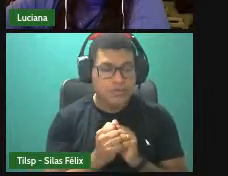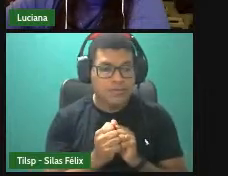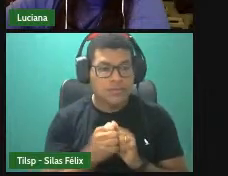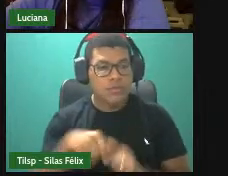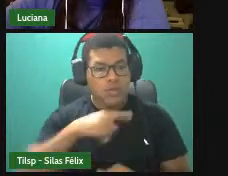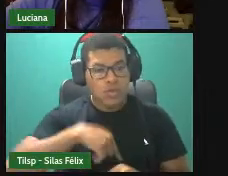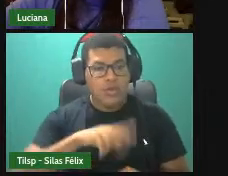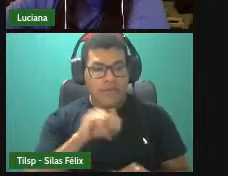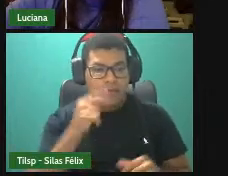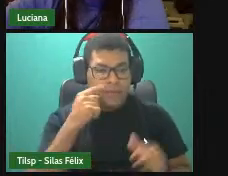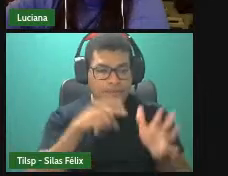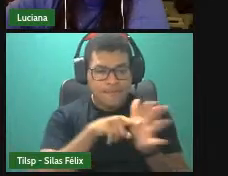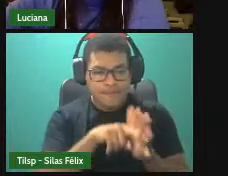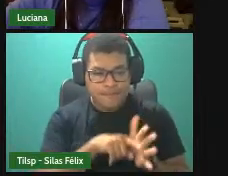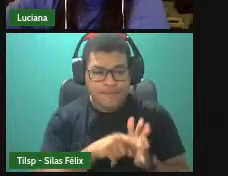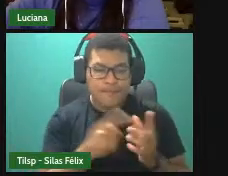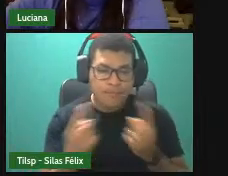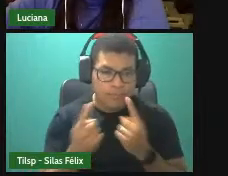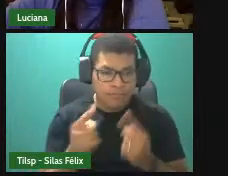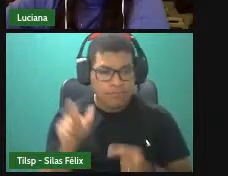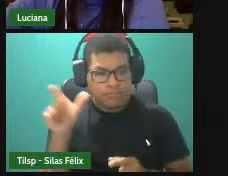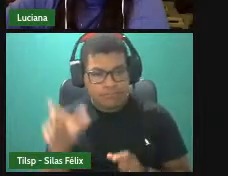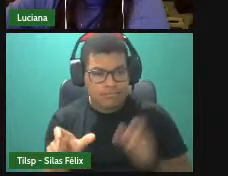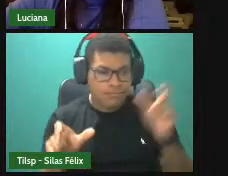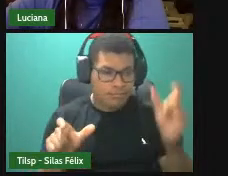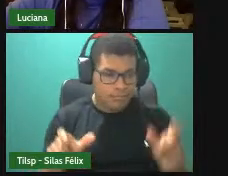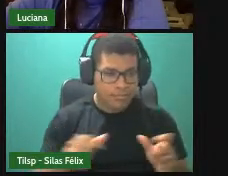exame, conversar com as partes e tudo mais, tá?